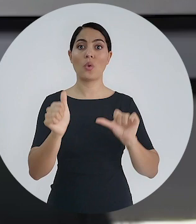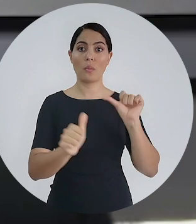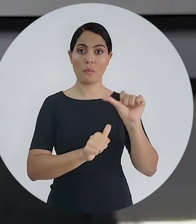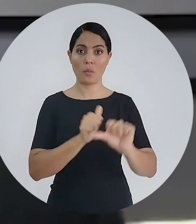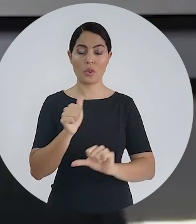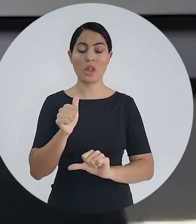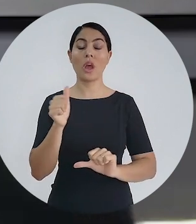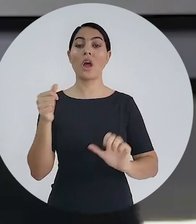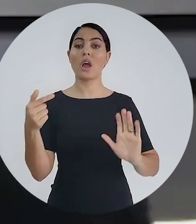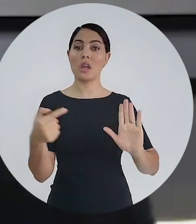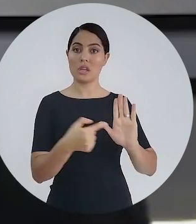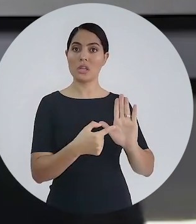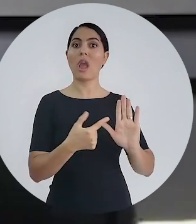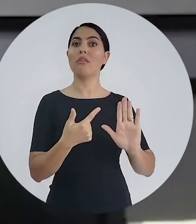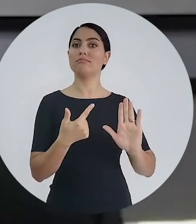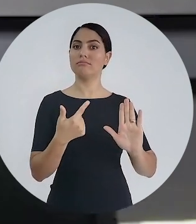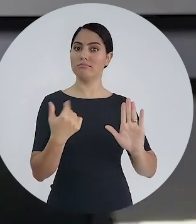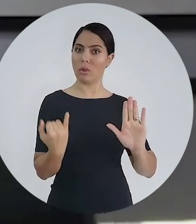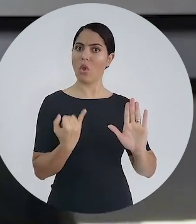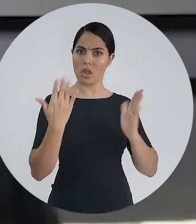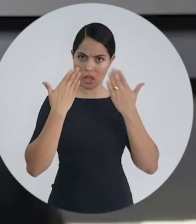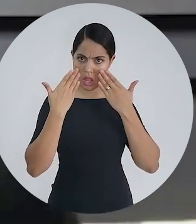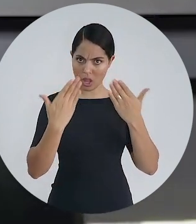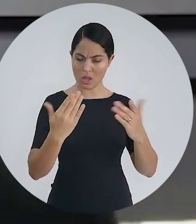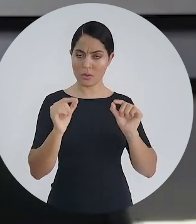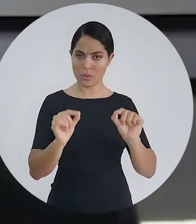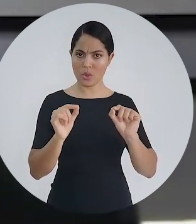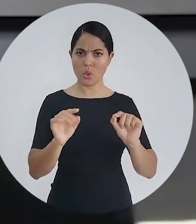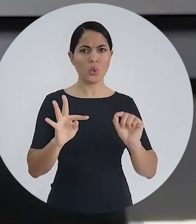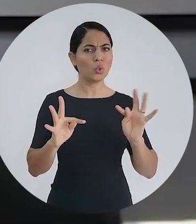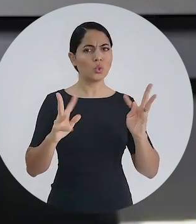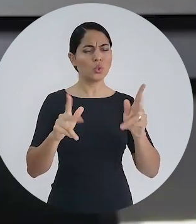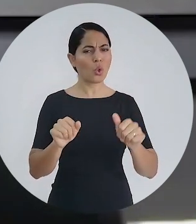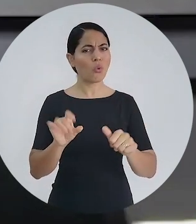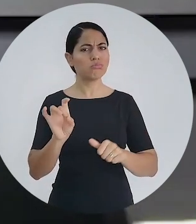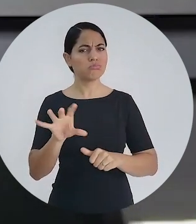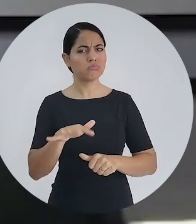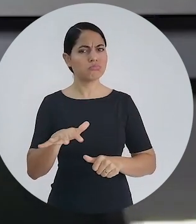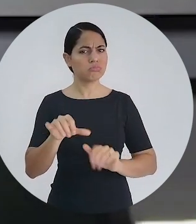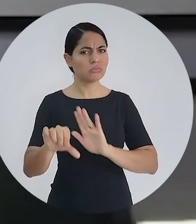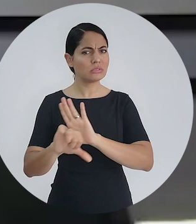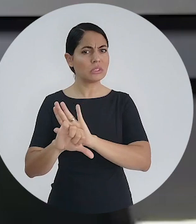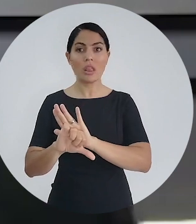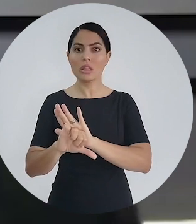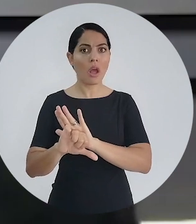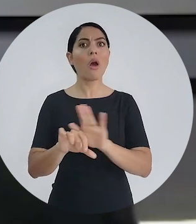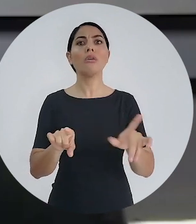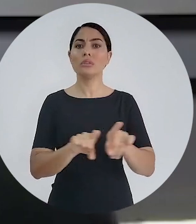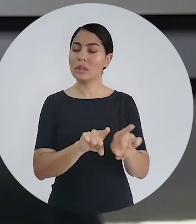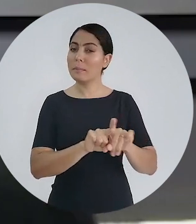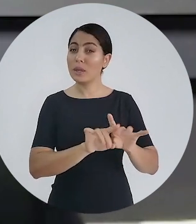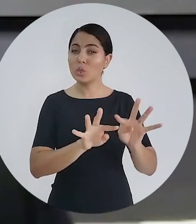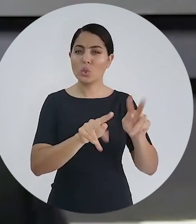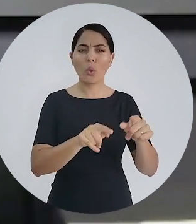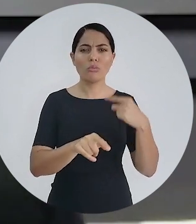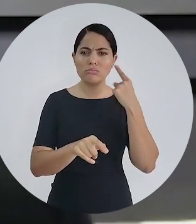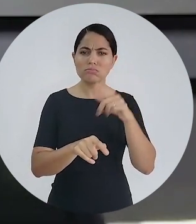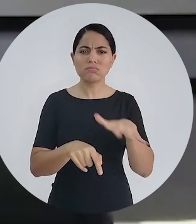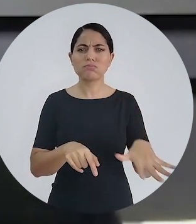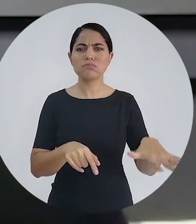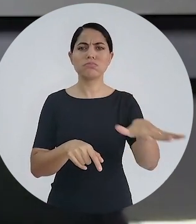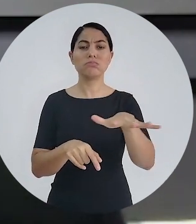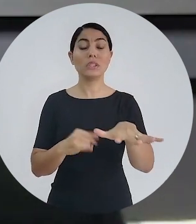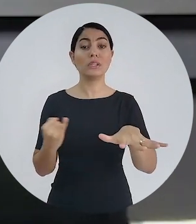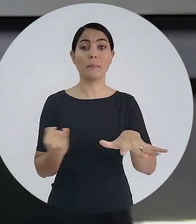delas, que são importantes não só para a advocacia criminal, mas para toda a advocacia, como, por exemplo, aqui faço um destaque muito